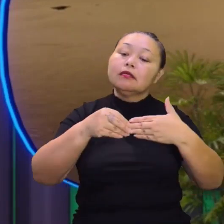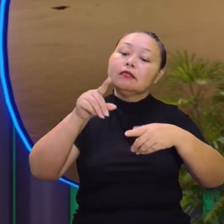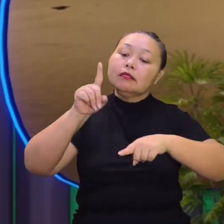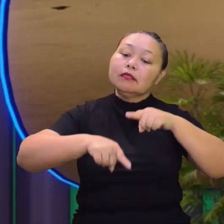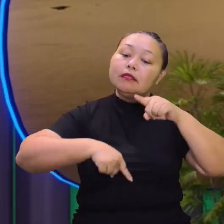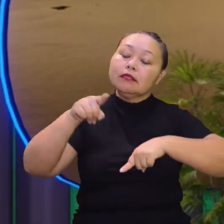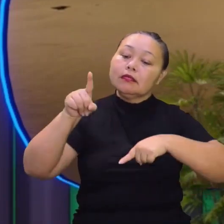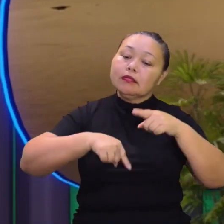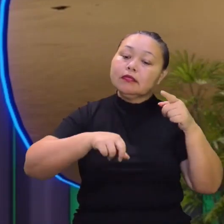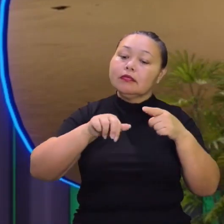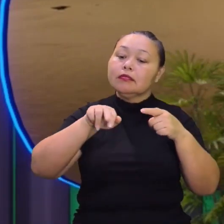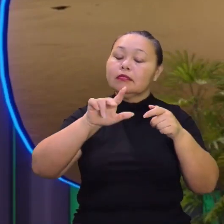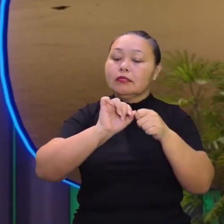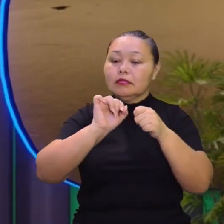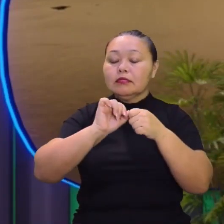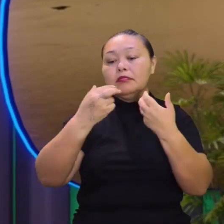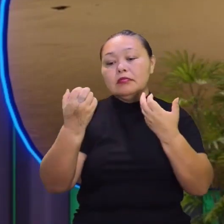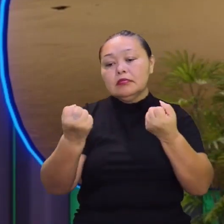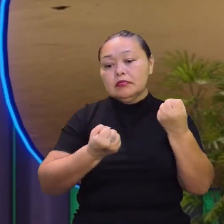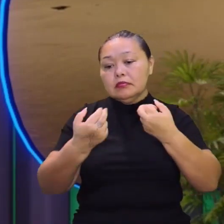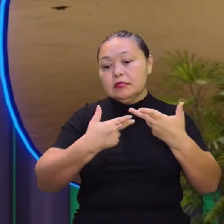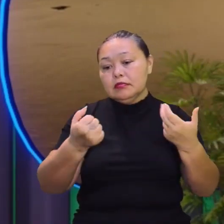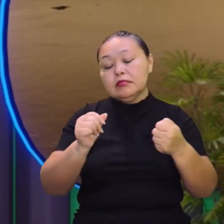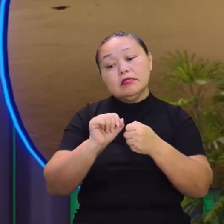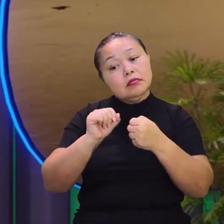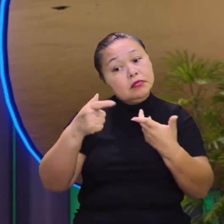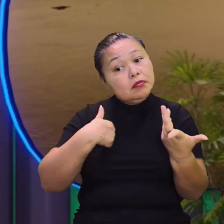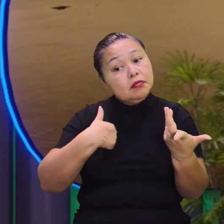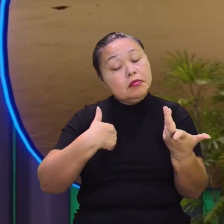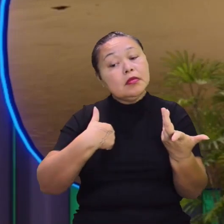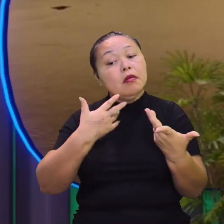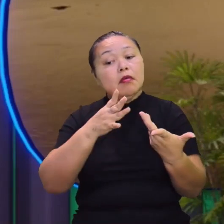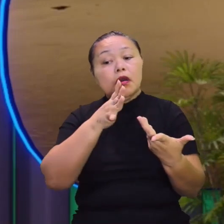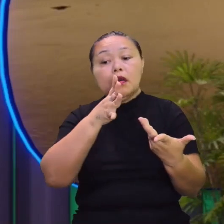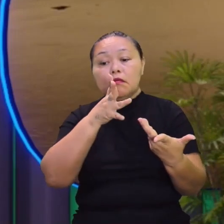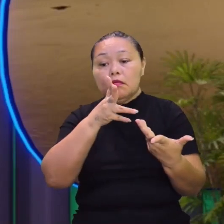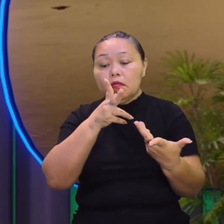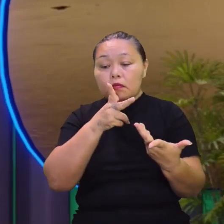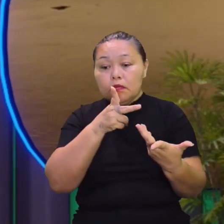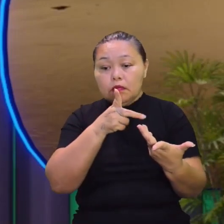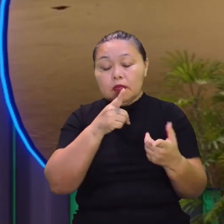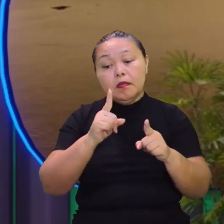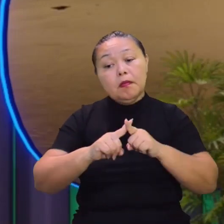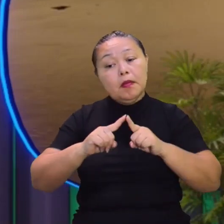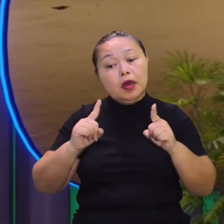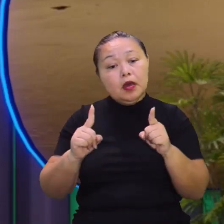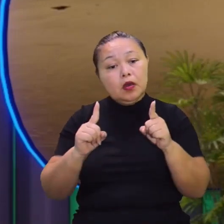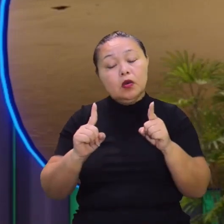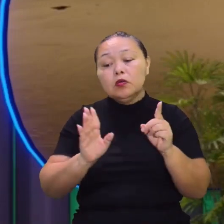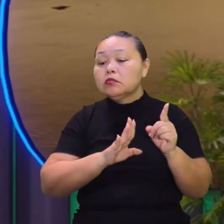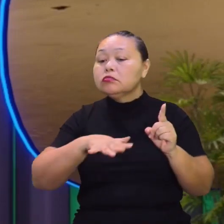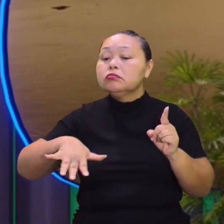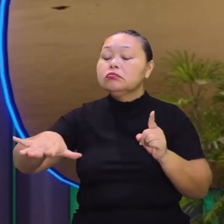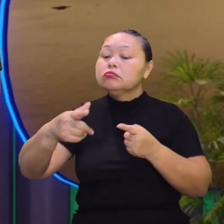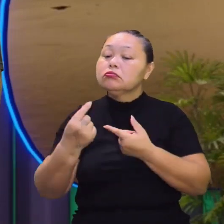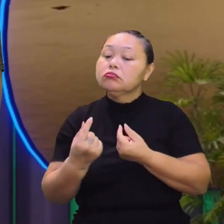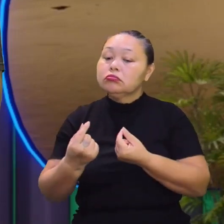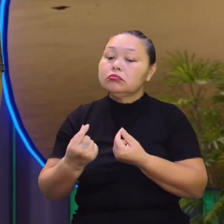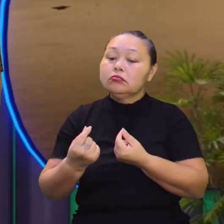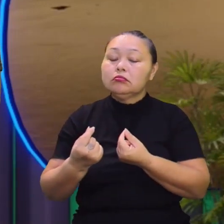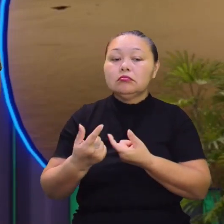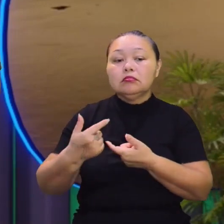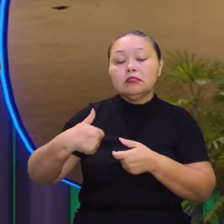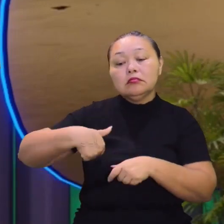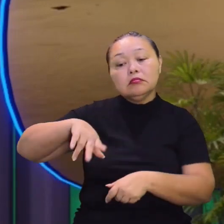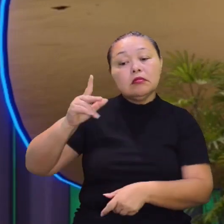produção. Transporte hidroviário em relação ao rodoviário é mais lento, mas, olhando para a questão comercial,